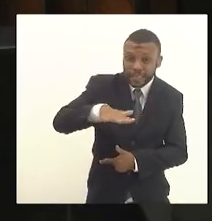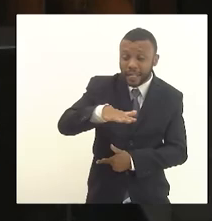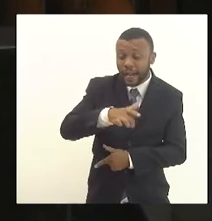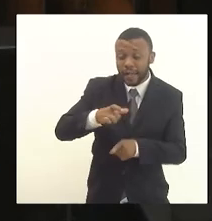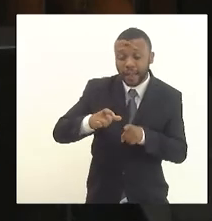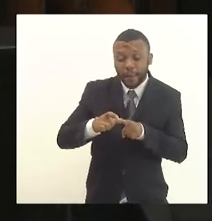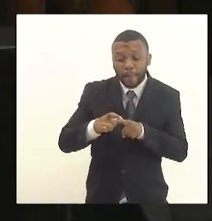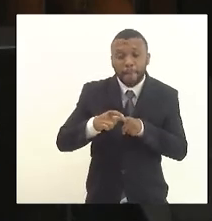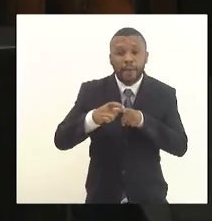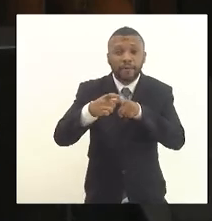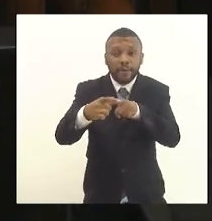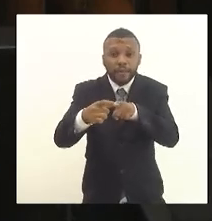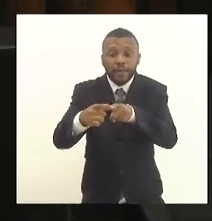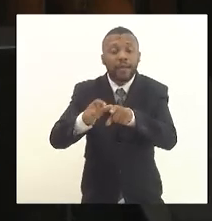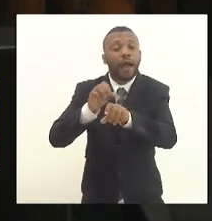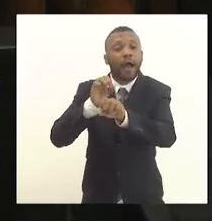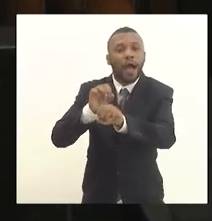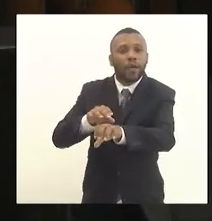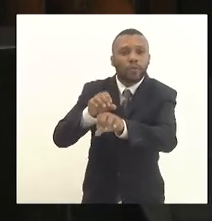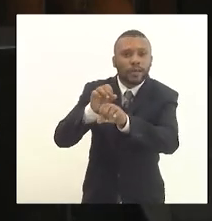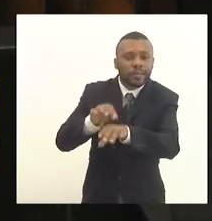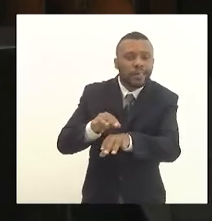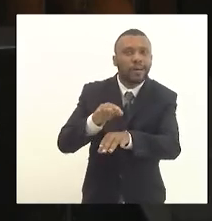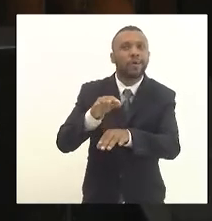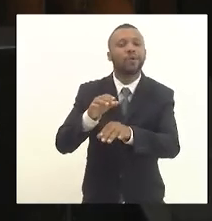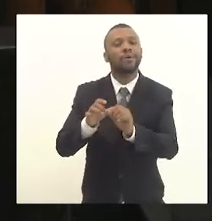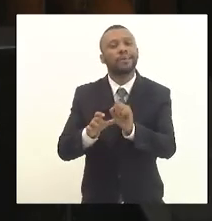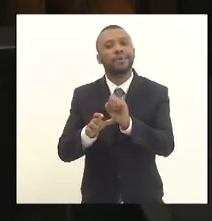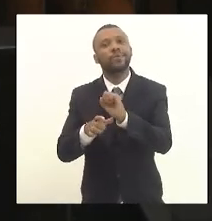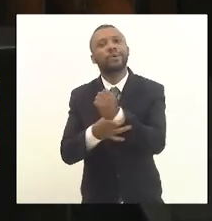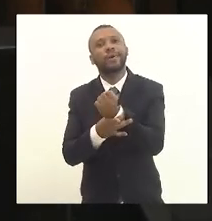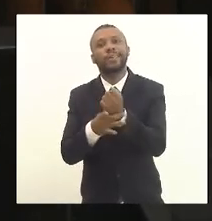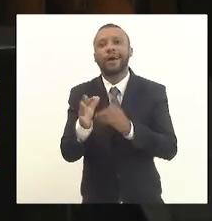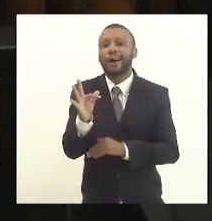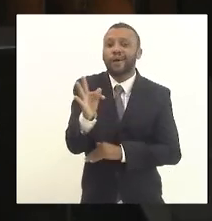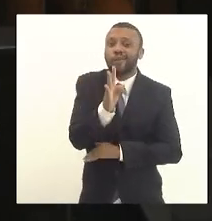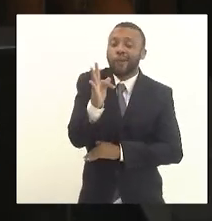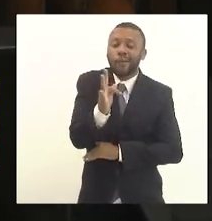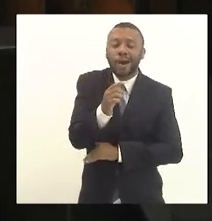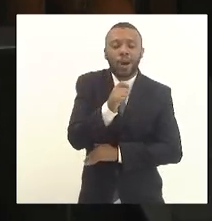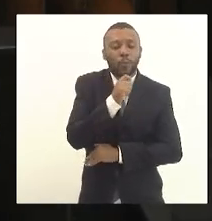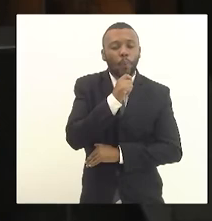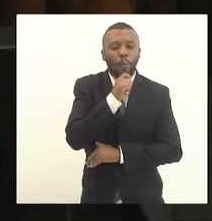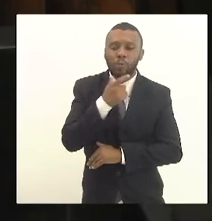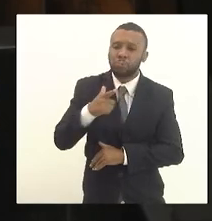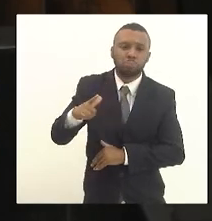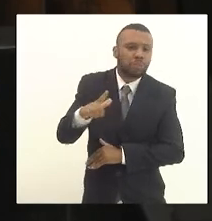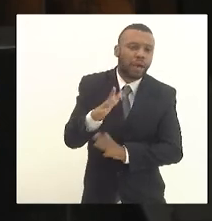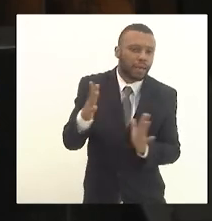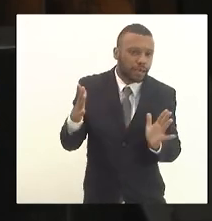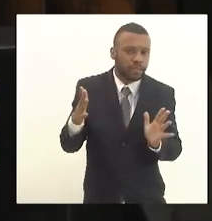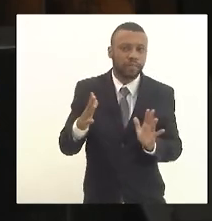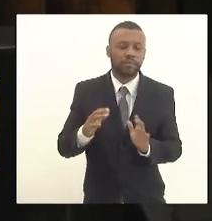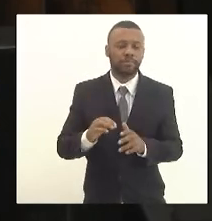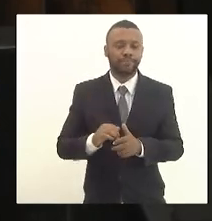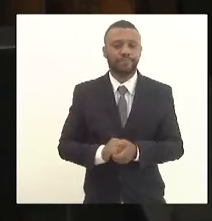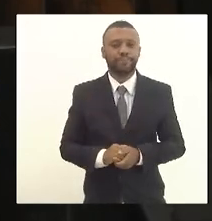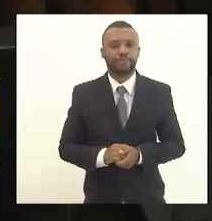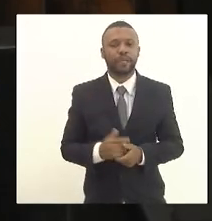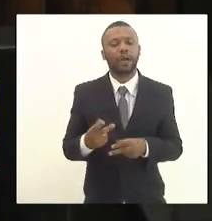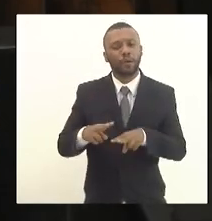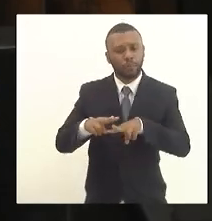a educação formal, a segurança formal, nada formal chega. Por isso, senhor presidente,